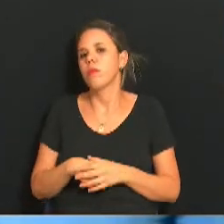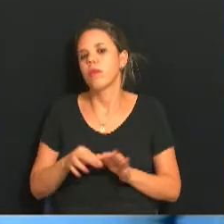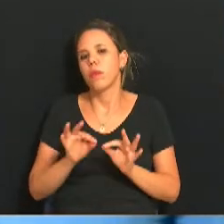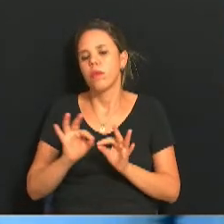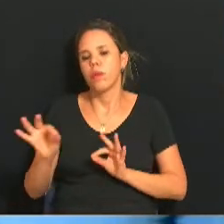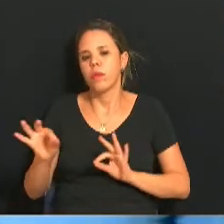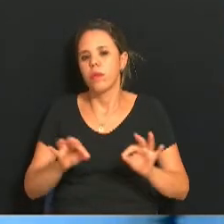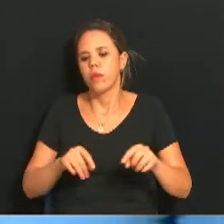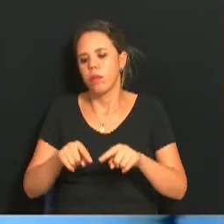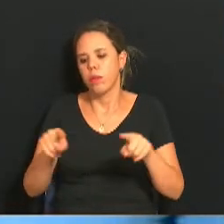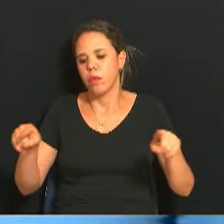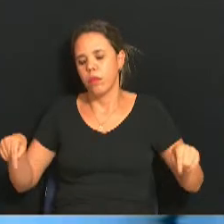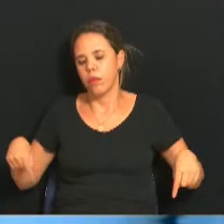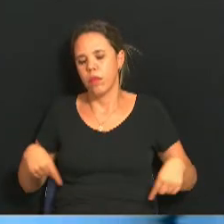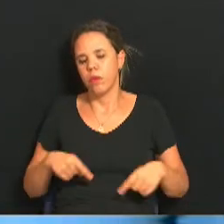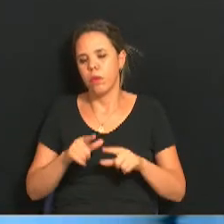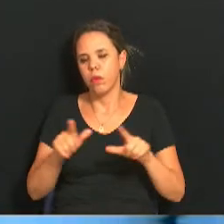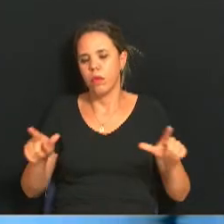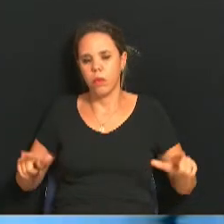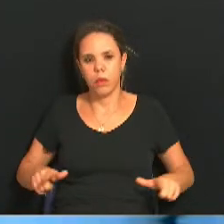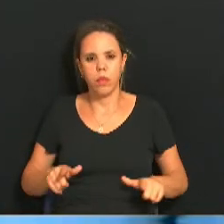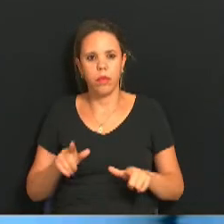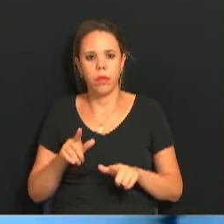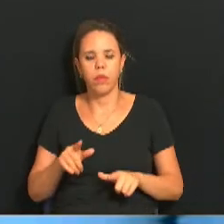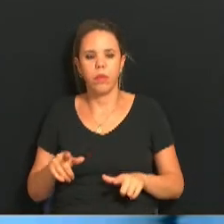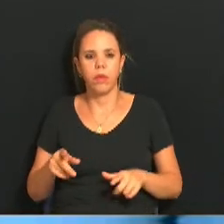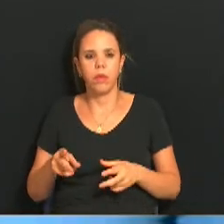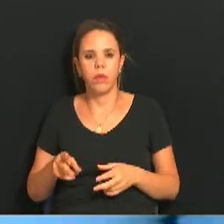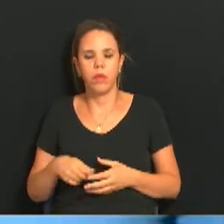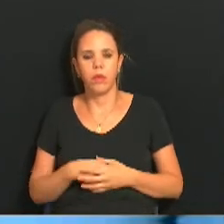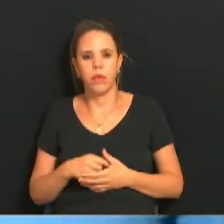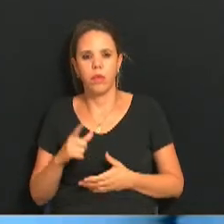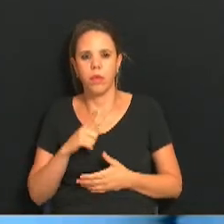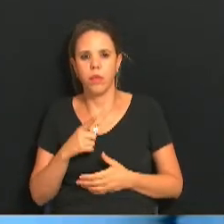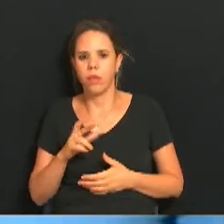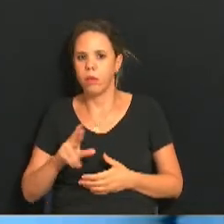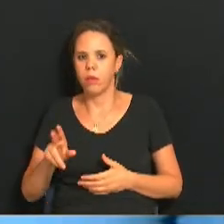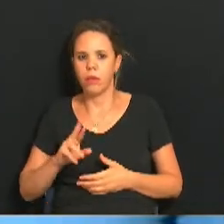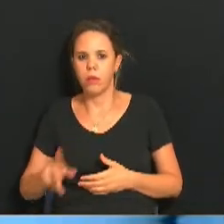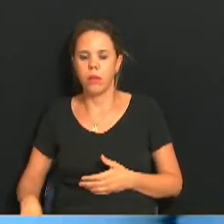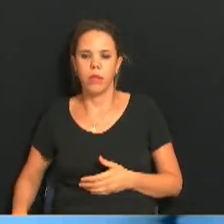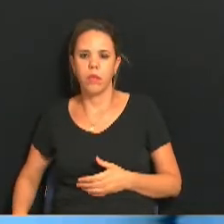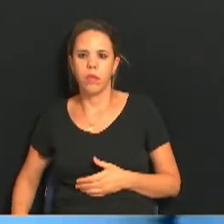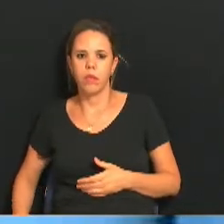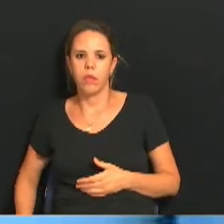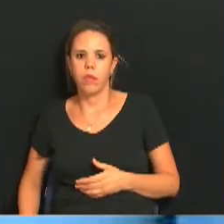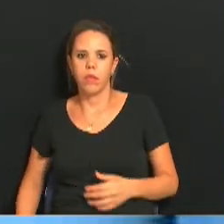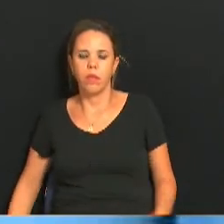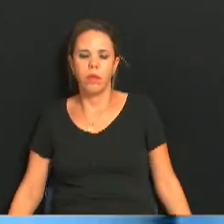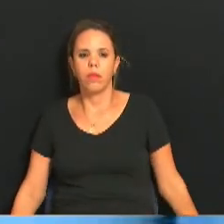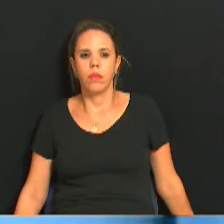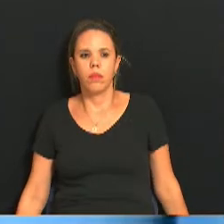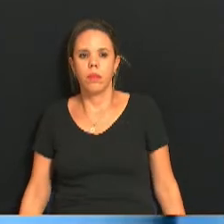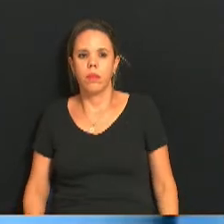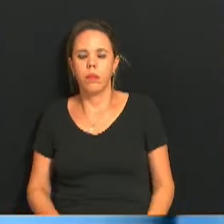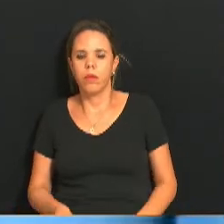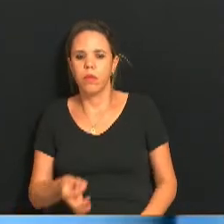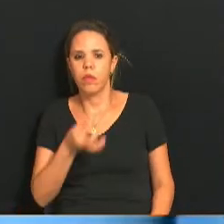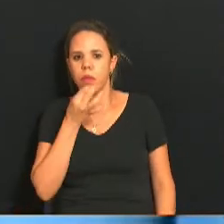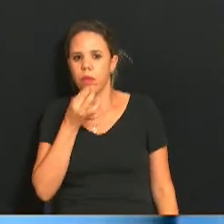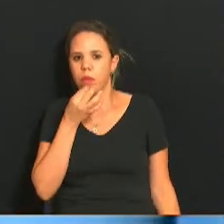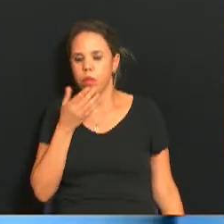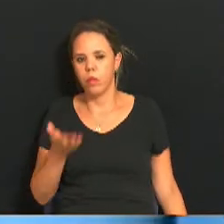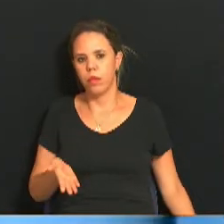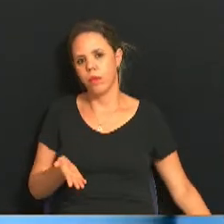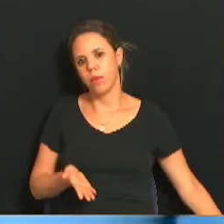complexo hoje e por ele mesmo passe ele não é bem material a nossa sugestão e